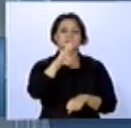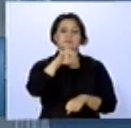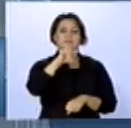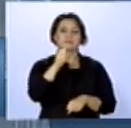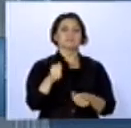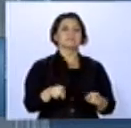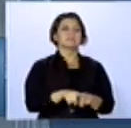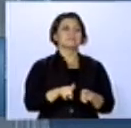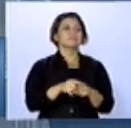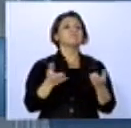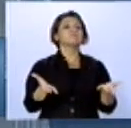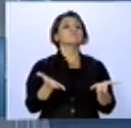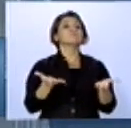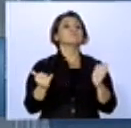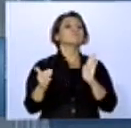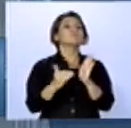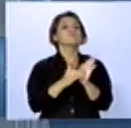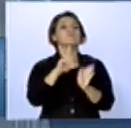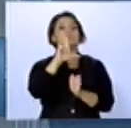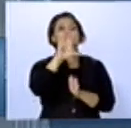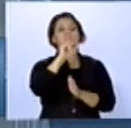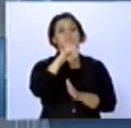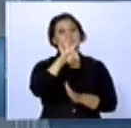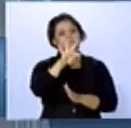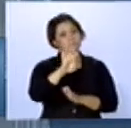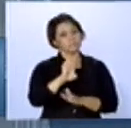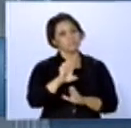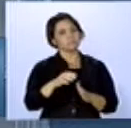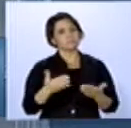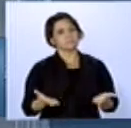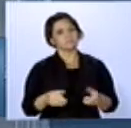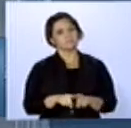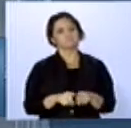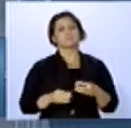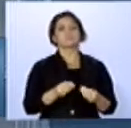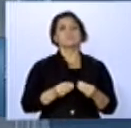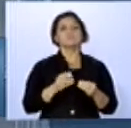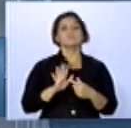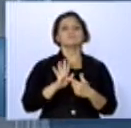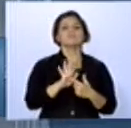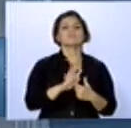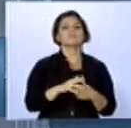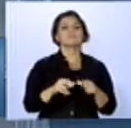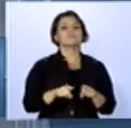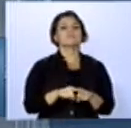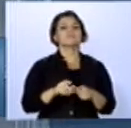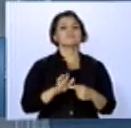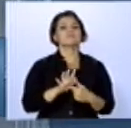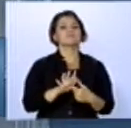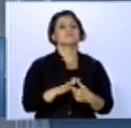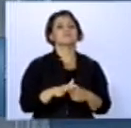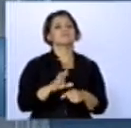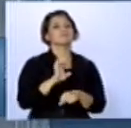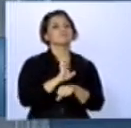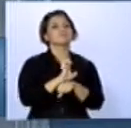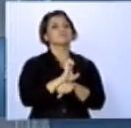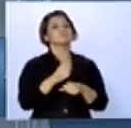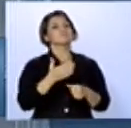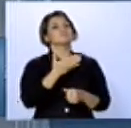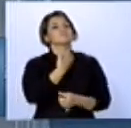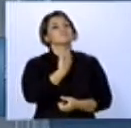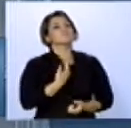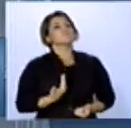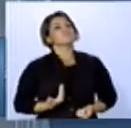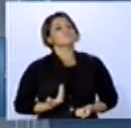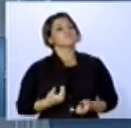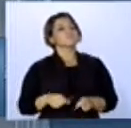a gente tem que ver quais são os limites que chegam às regulações intervenções dos estados que os estados